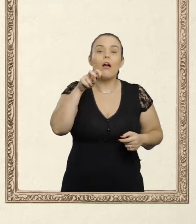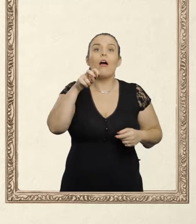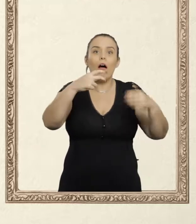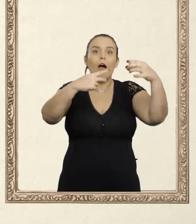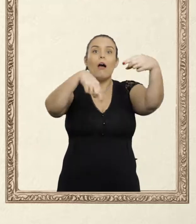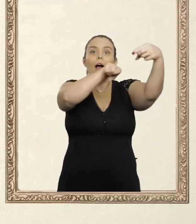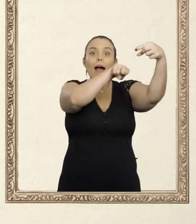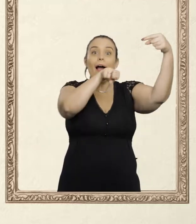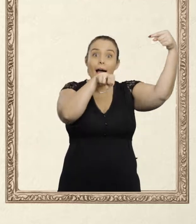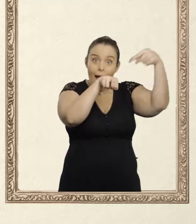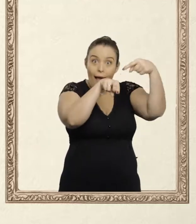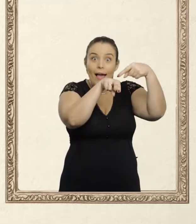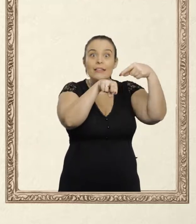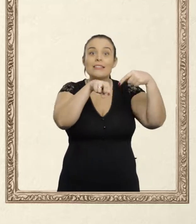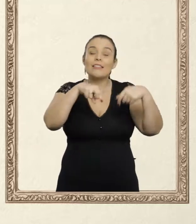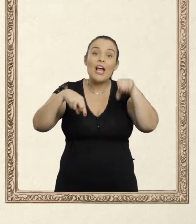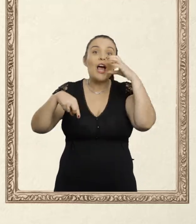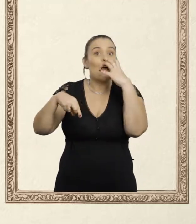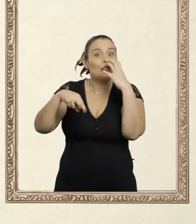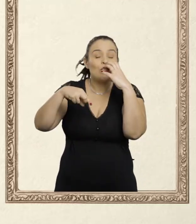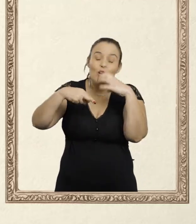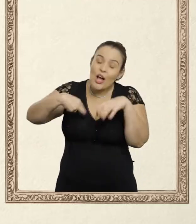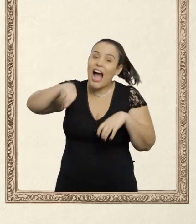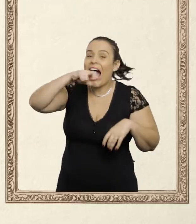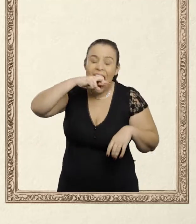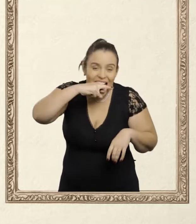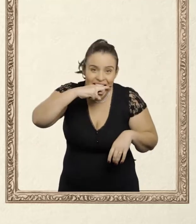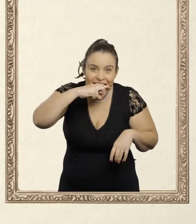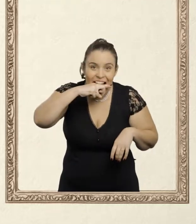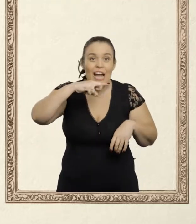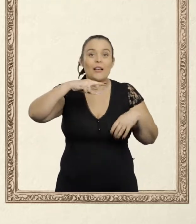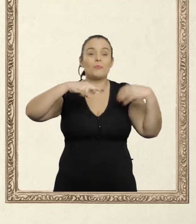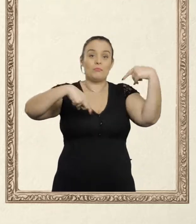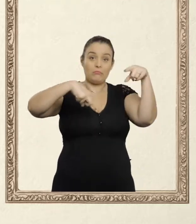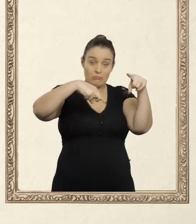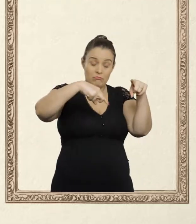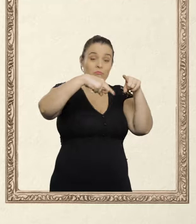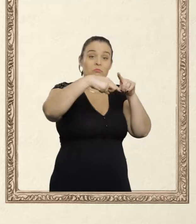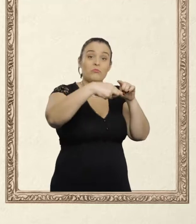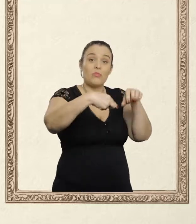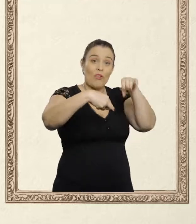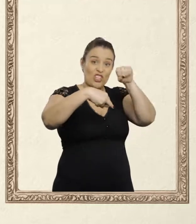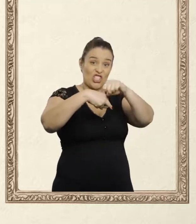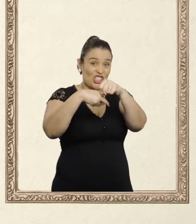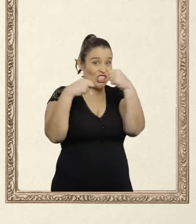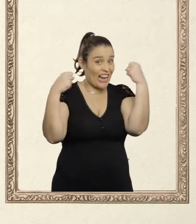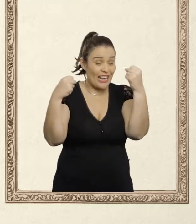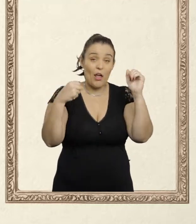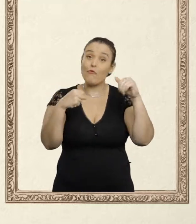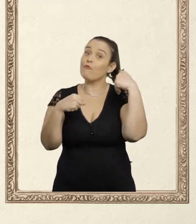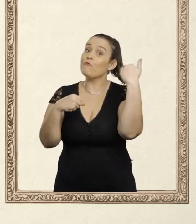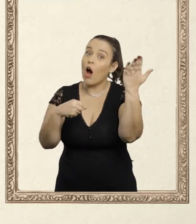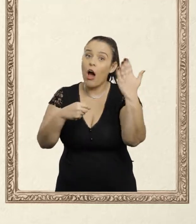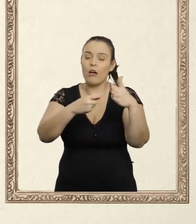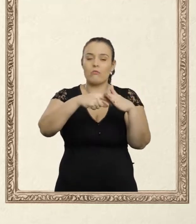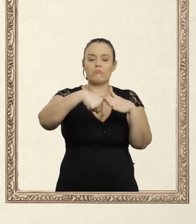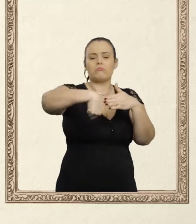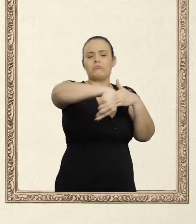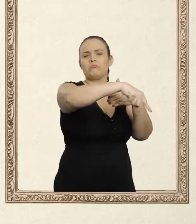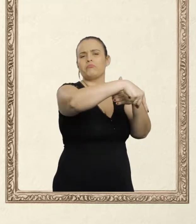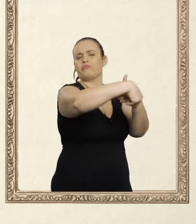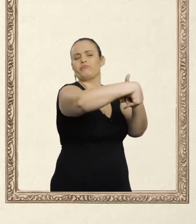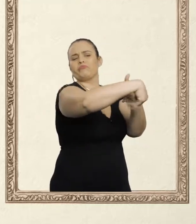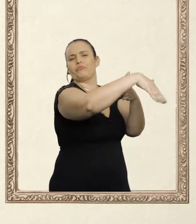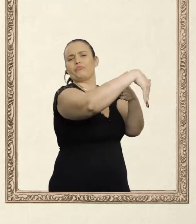que Naná estava com a sombra de Peter na boca. Naná pendurou a sombra na janela pelo lado de fora. Peter poderia